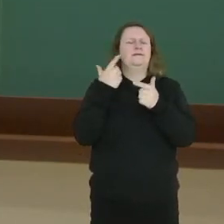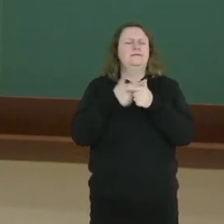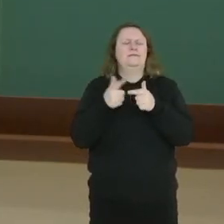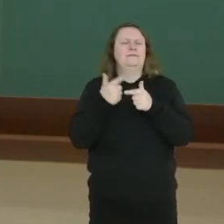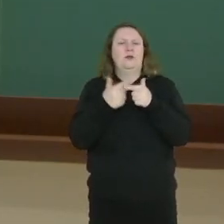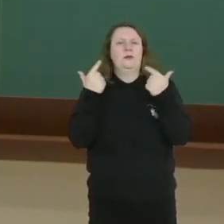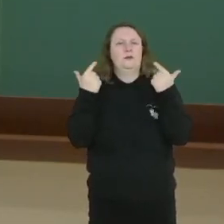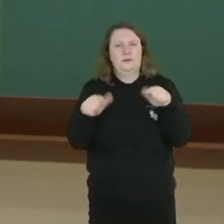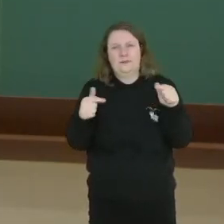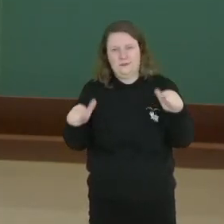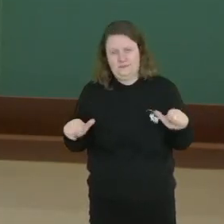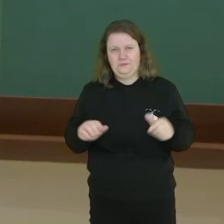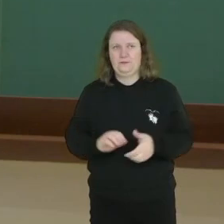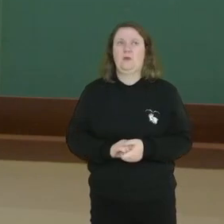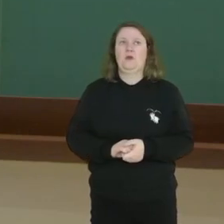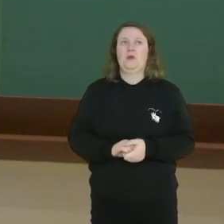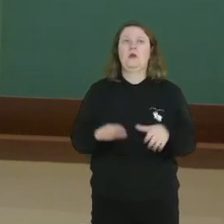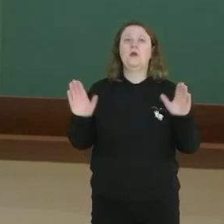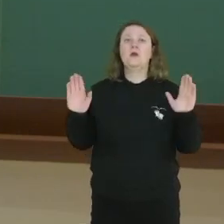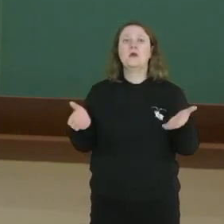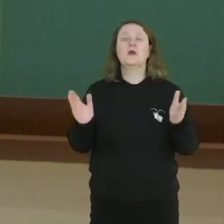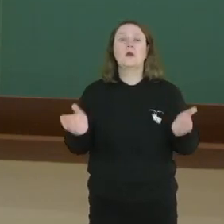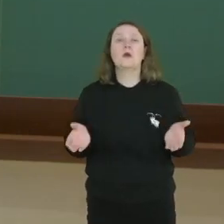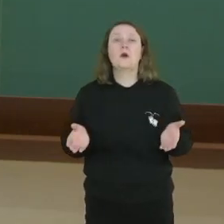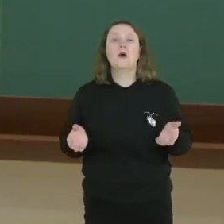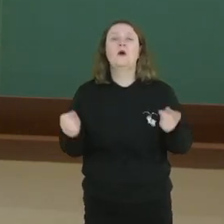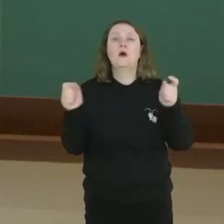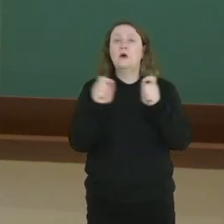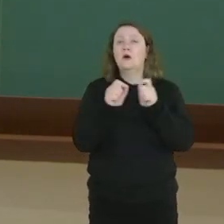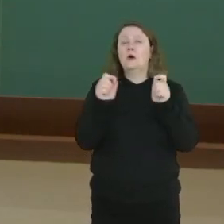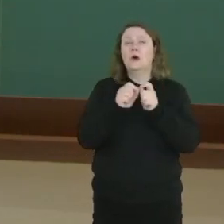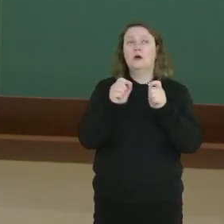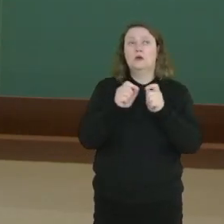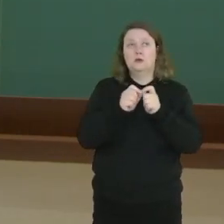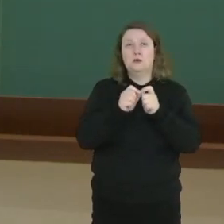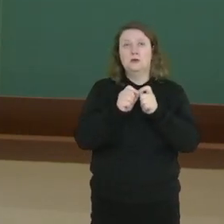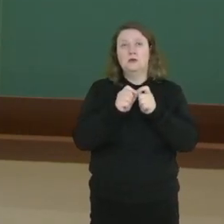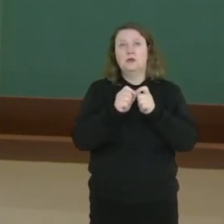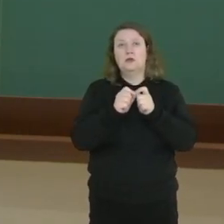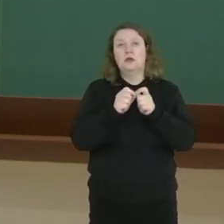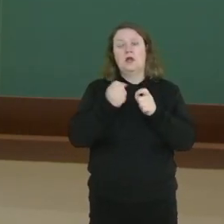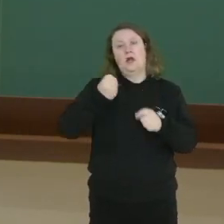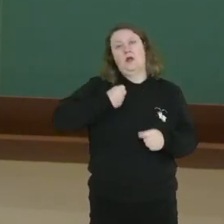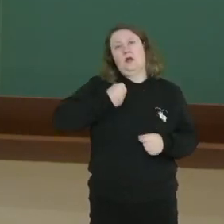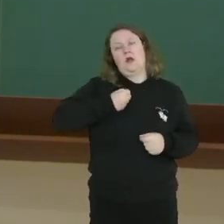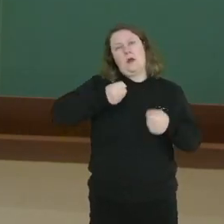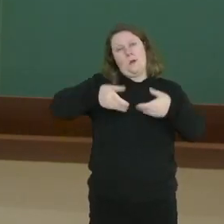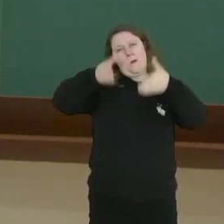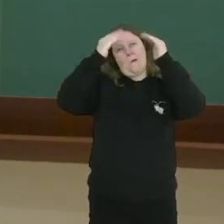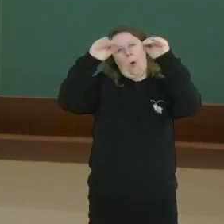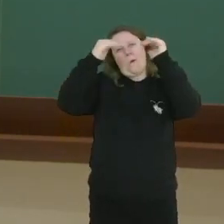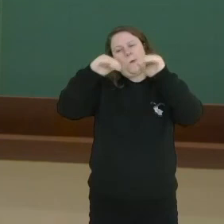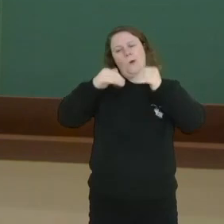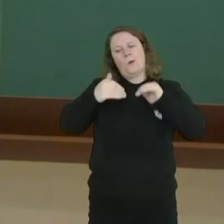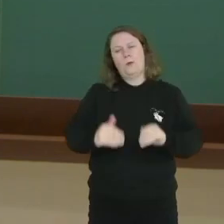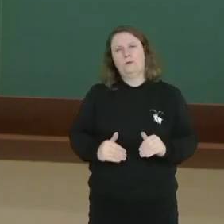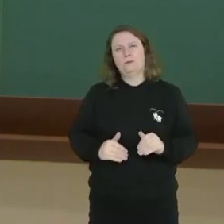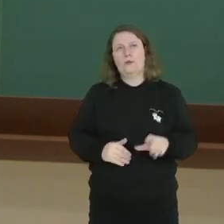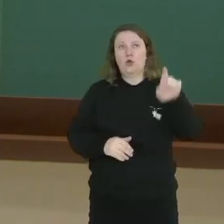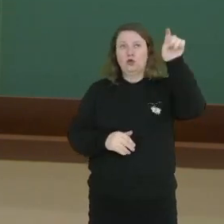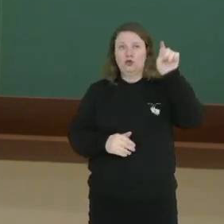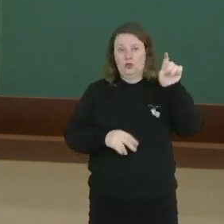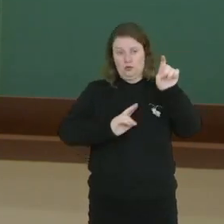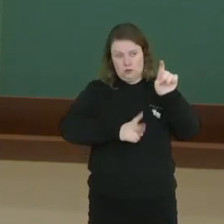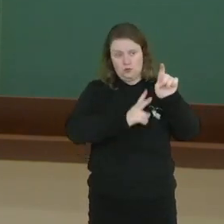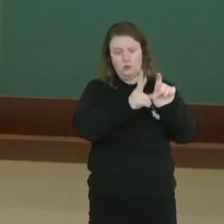problema. E agora? Agora você vai fazendo a conta com os números, gente. A letra você vai empurrando até o final lá, tá? Então, 12 ao quadrado,